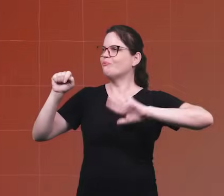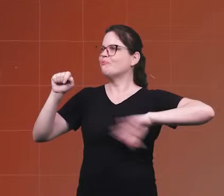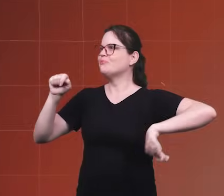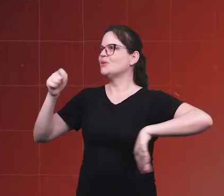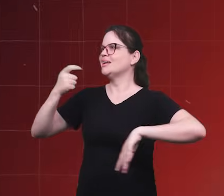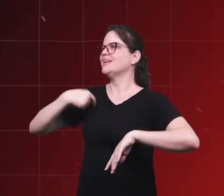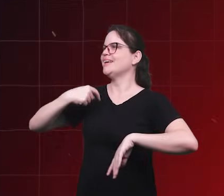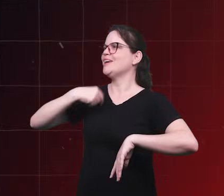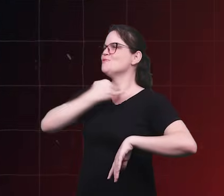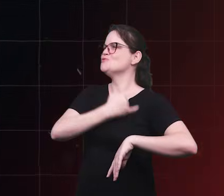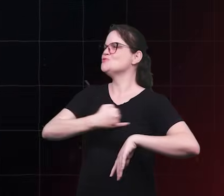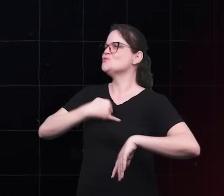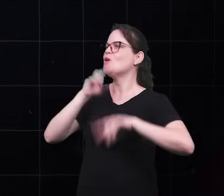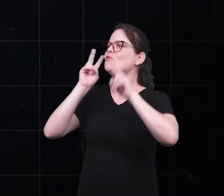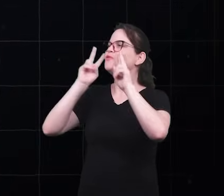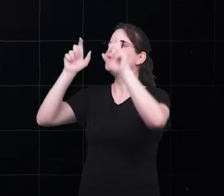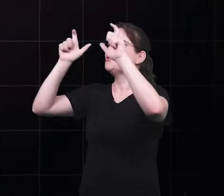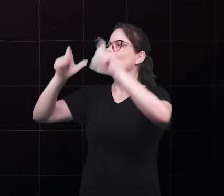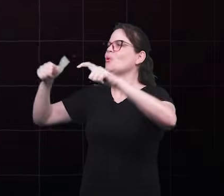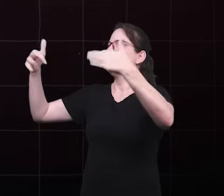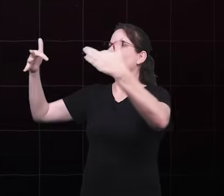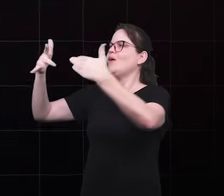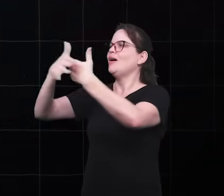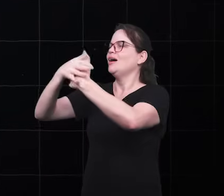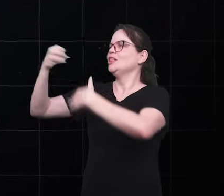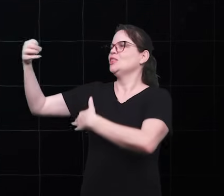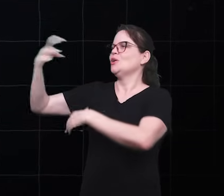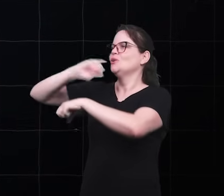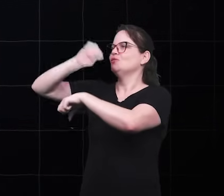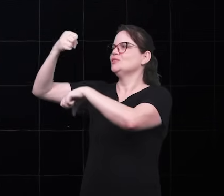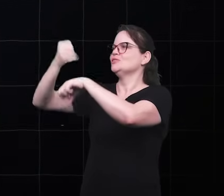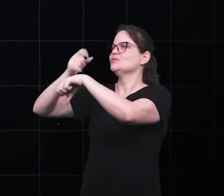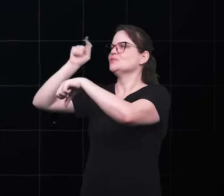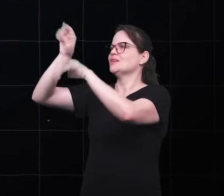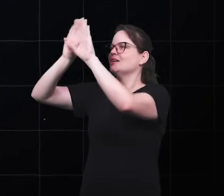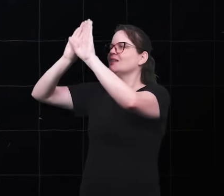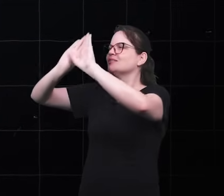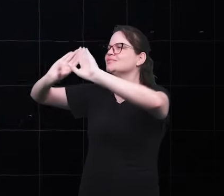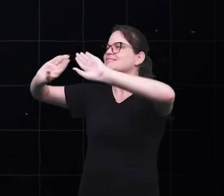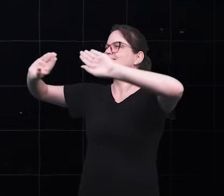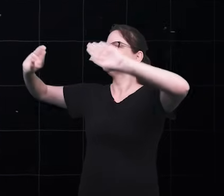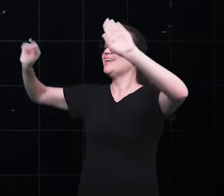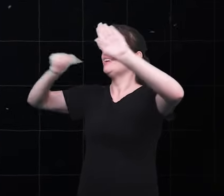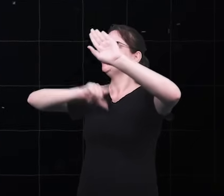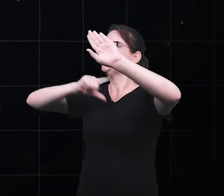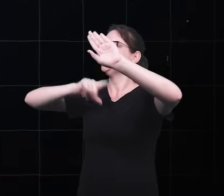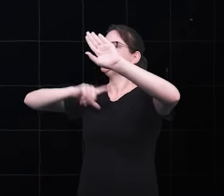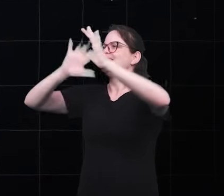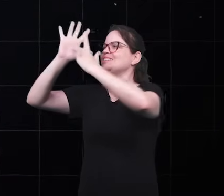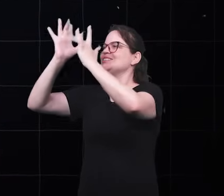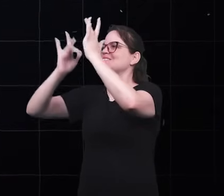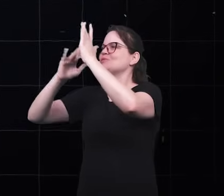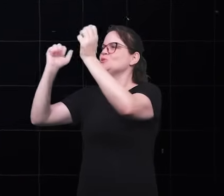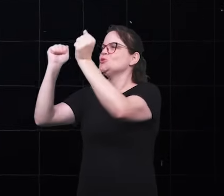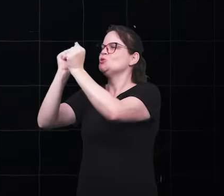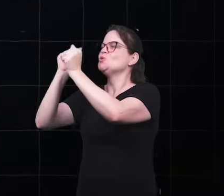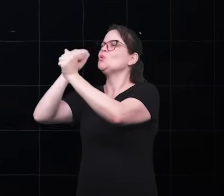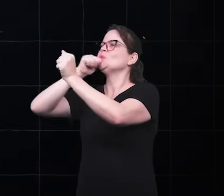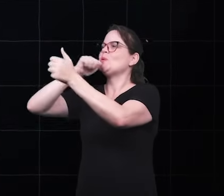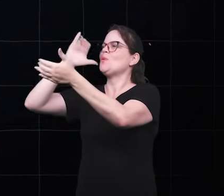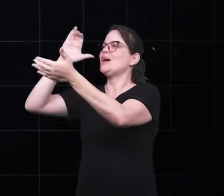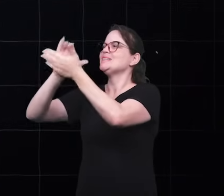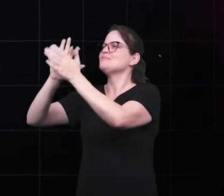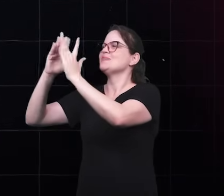eu, João, vi a santa cidade, a Nova Jerusalém, que de Deus descia do céu, adereçada como uma